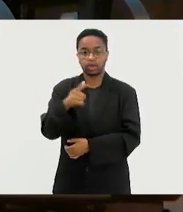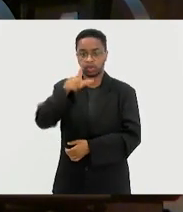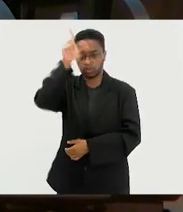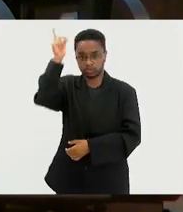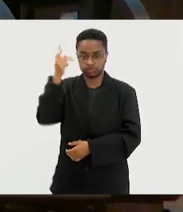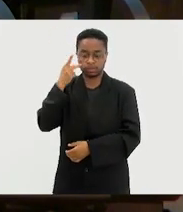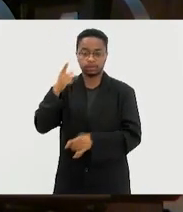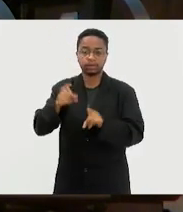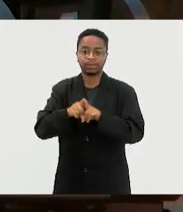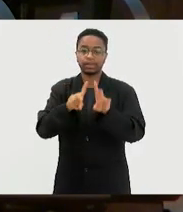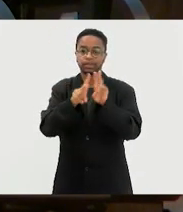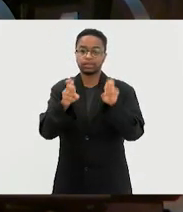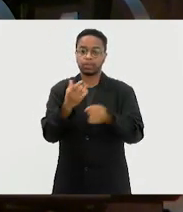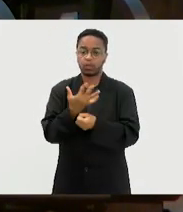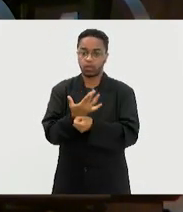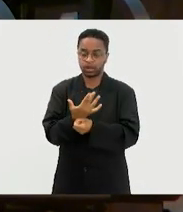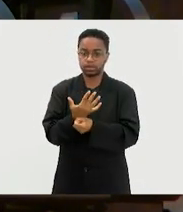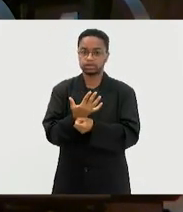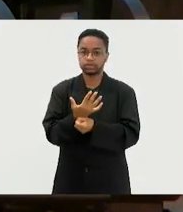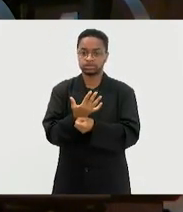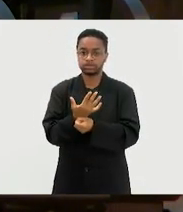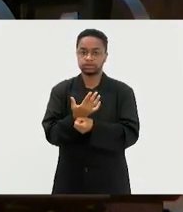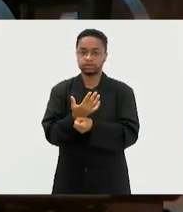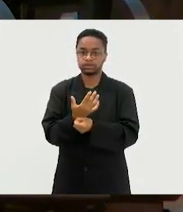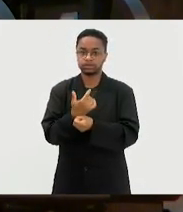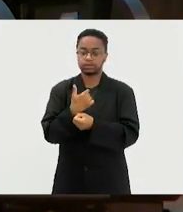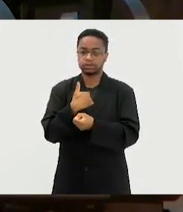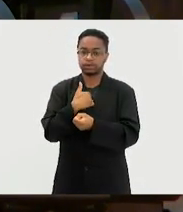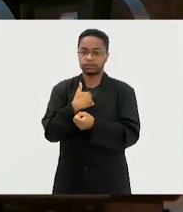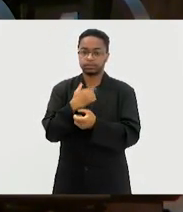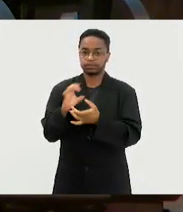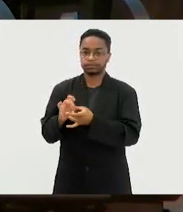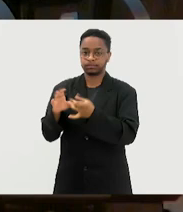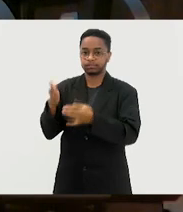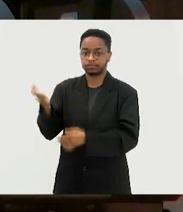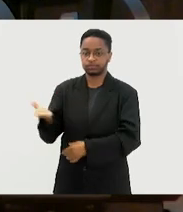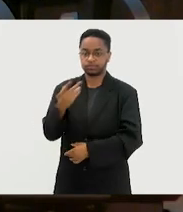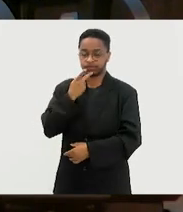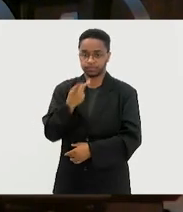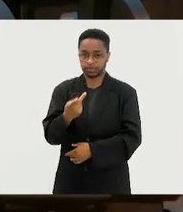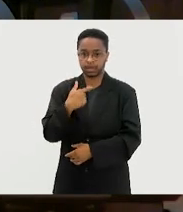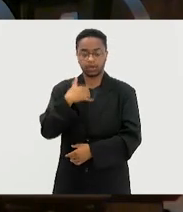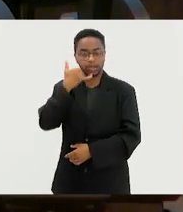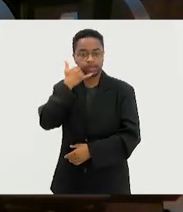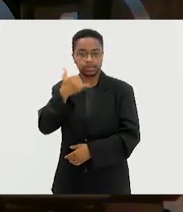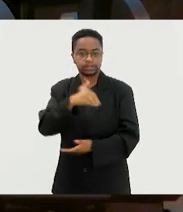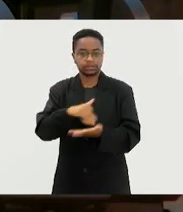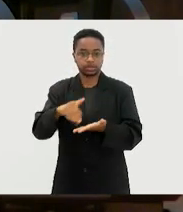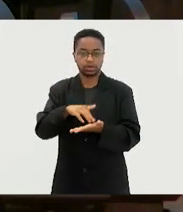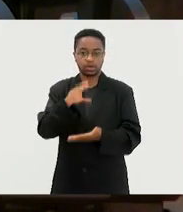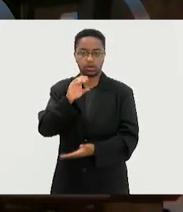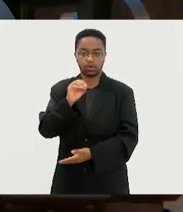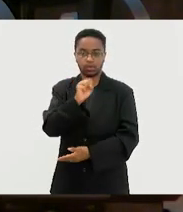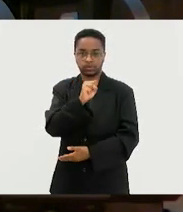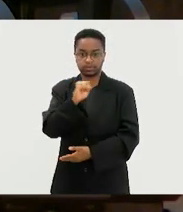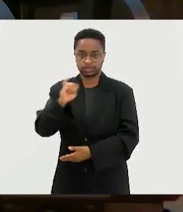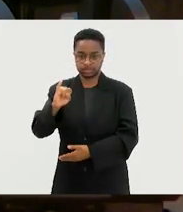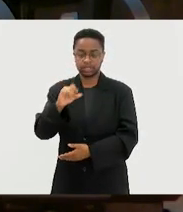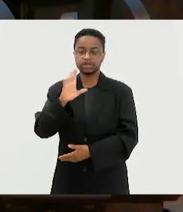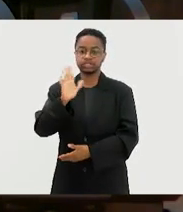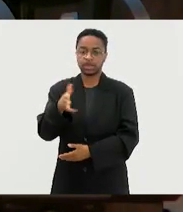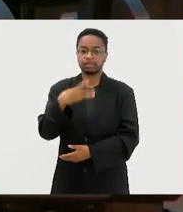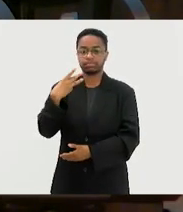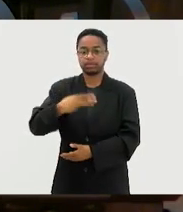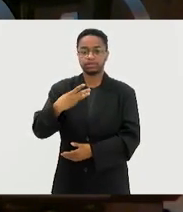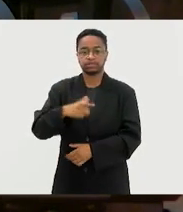questão da UERJ, até passar para a Vossa Excelência aqui, eu liguei para o secretário Ross, já é a terceira vez que nós estamos